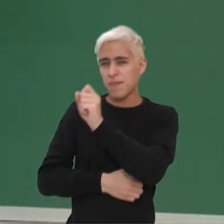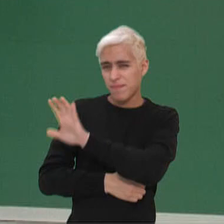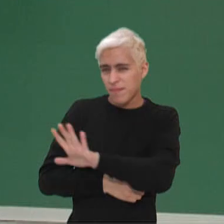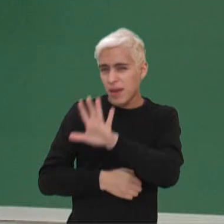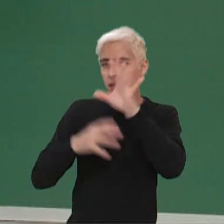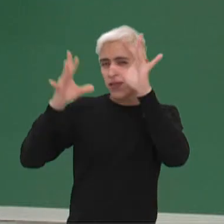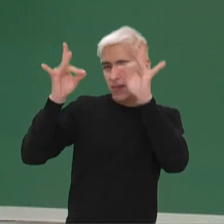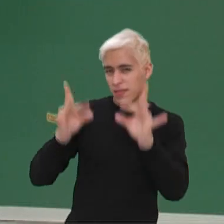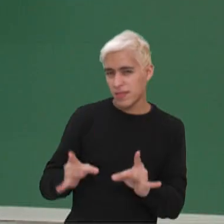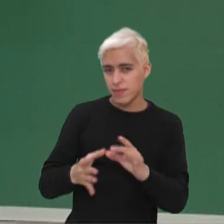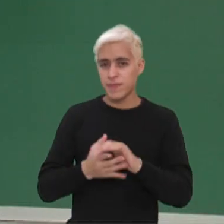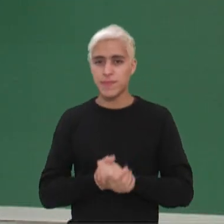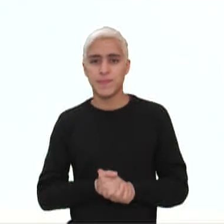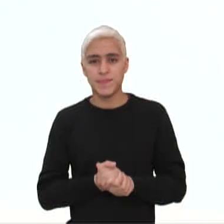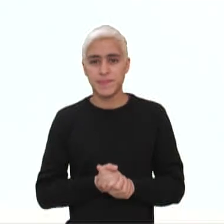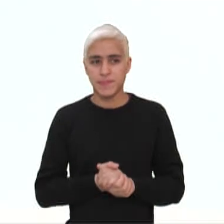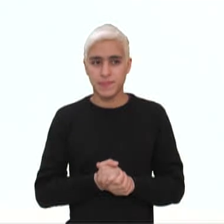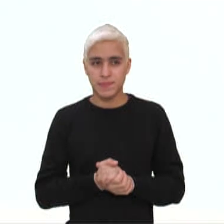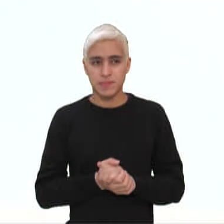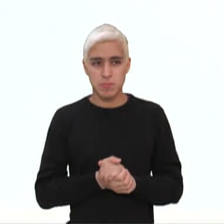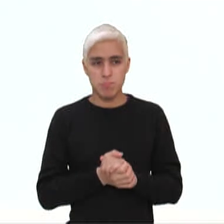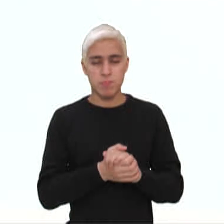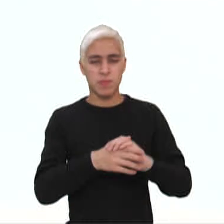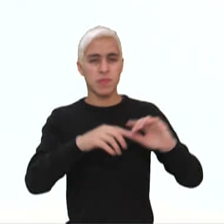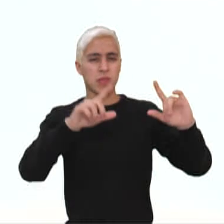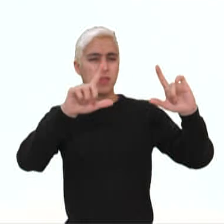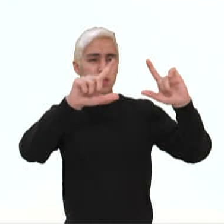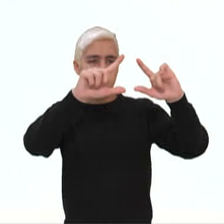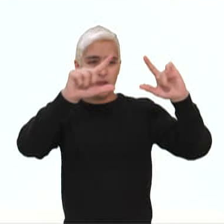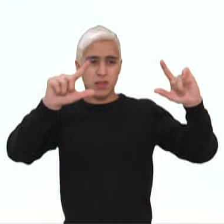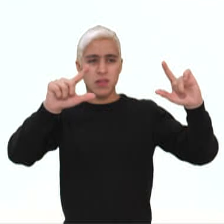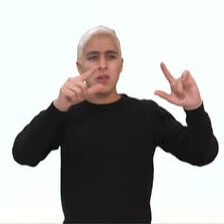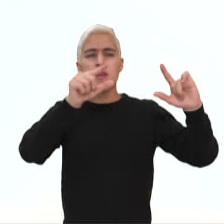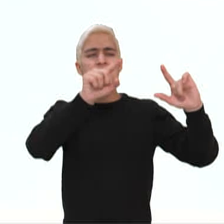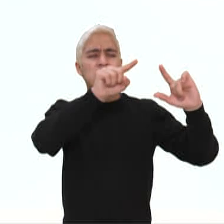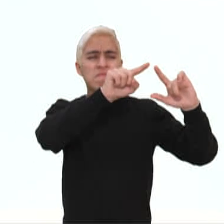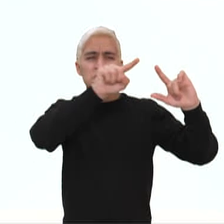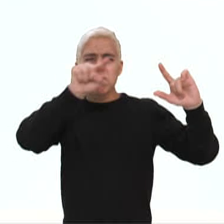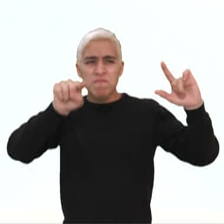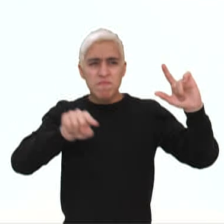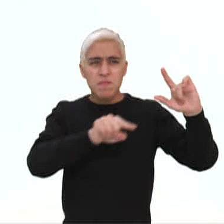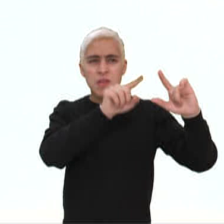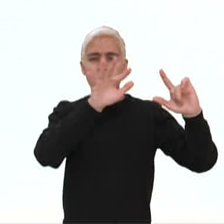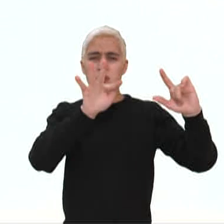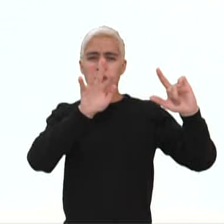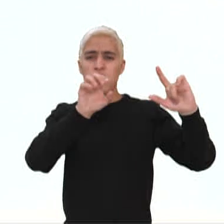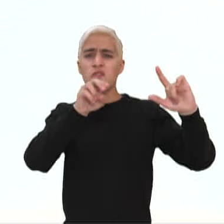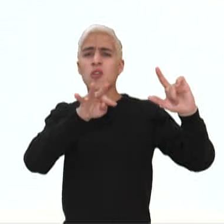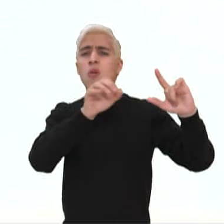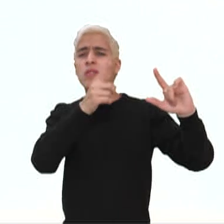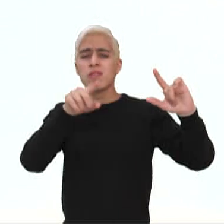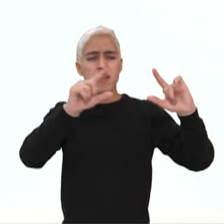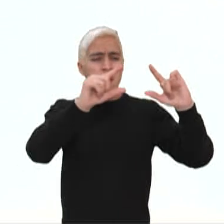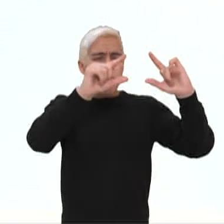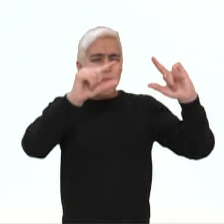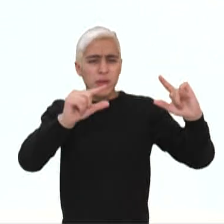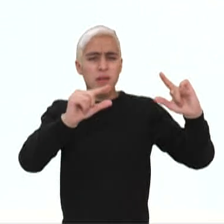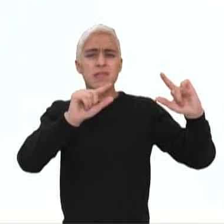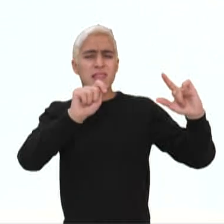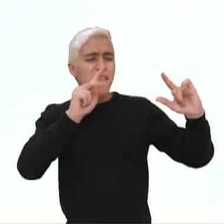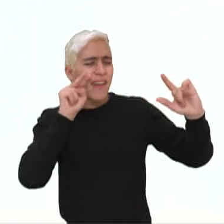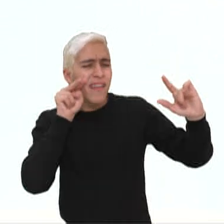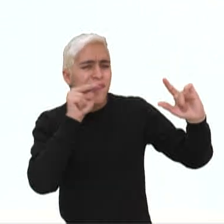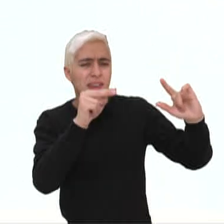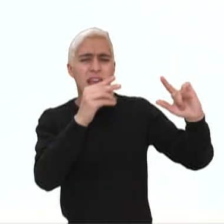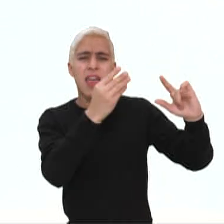arquitetura. Essa parte aqui de cima nós chamamos de frontão. Aqui pode ser encontrado alguns relevos de